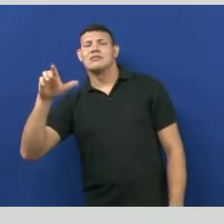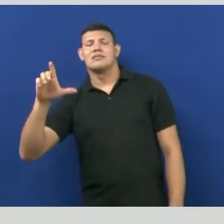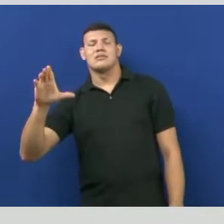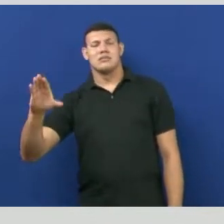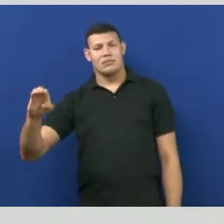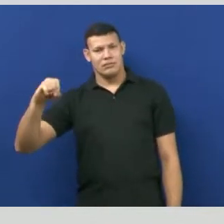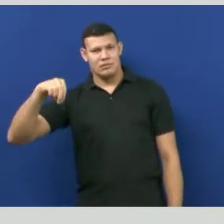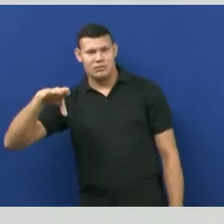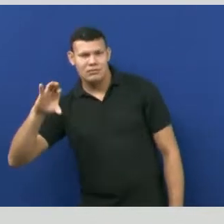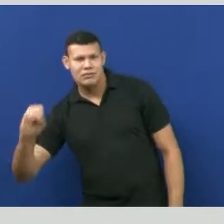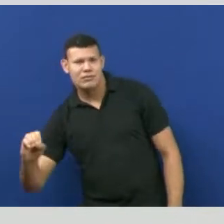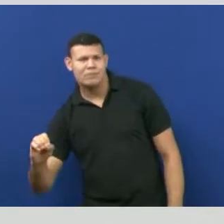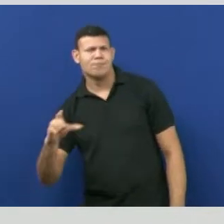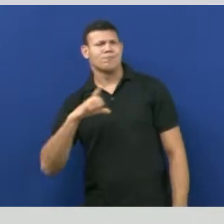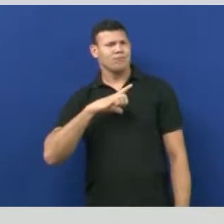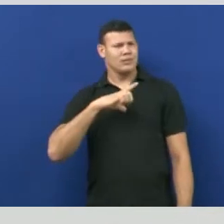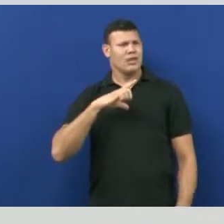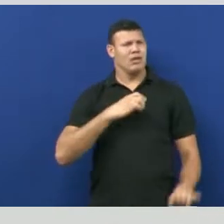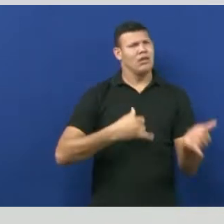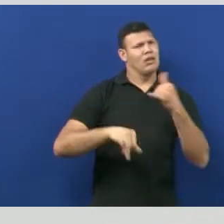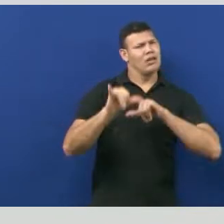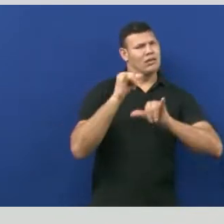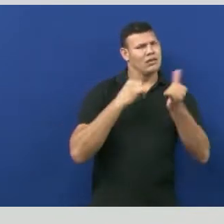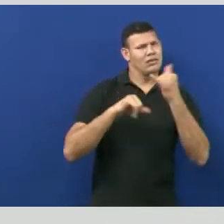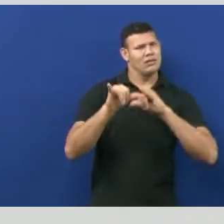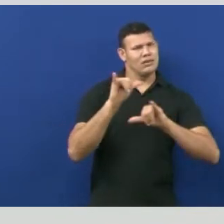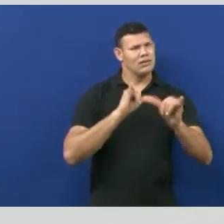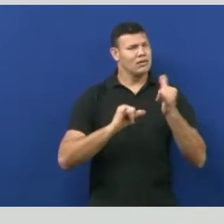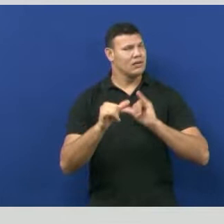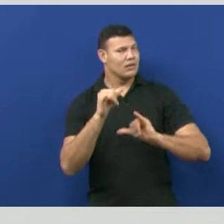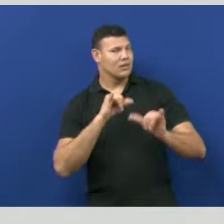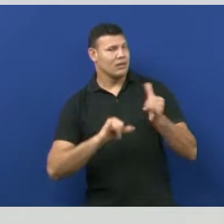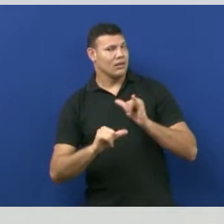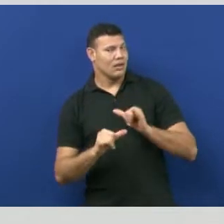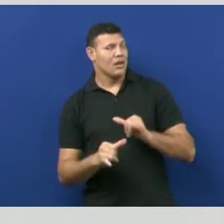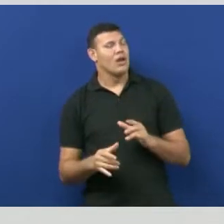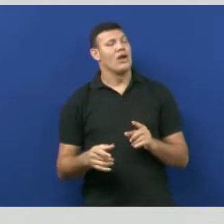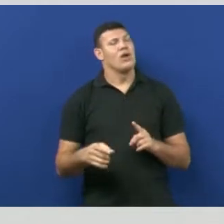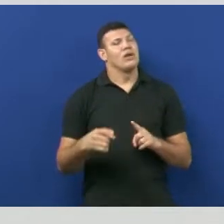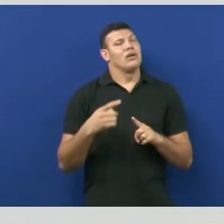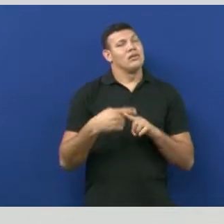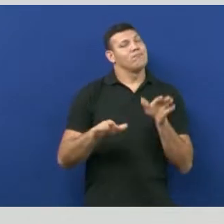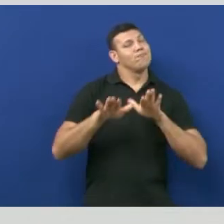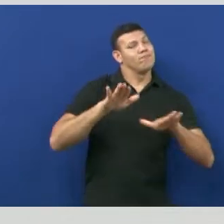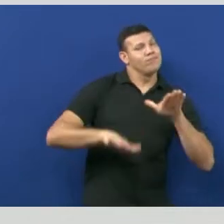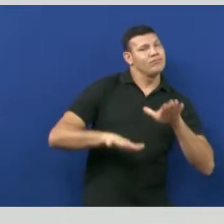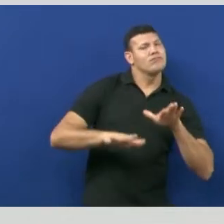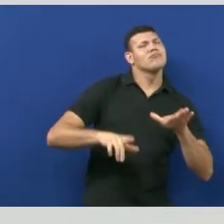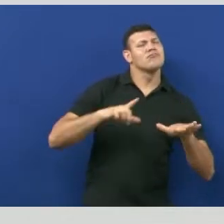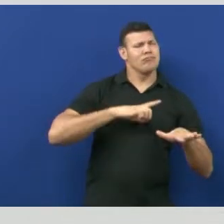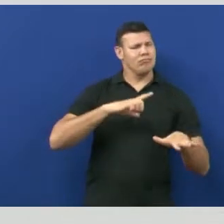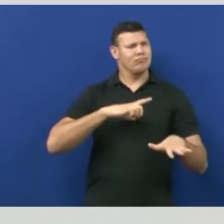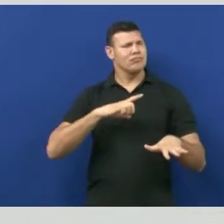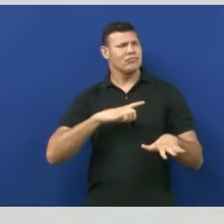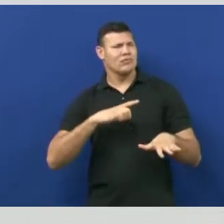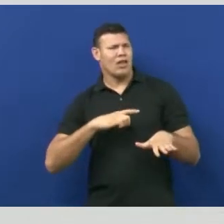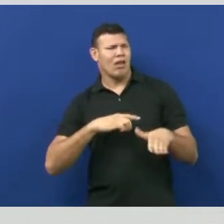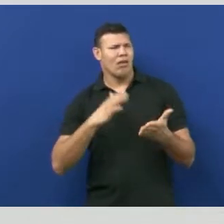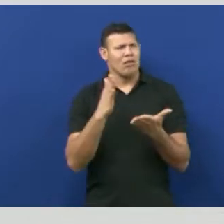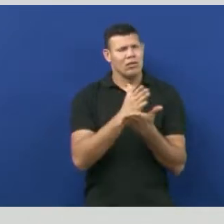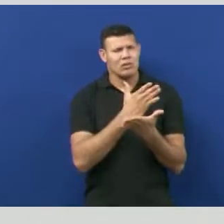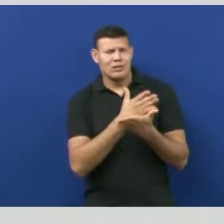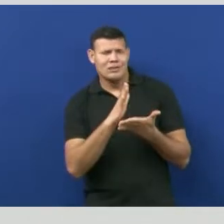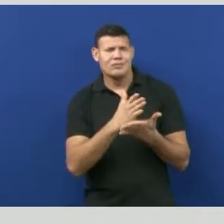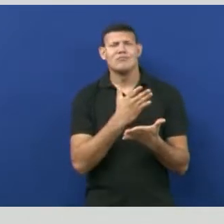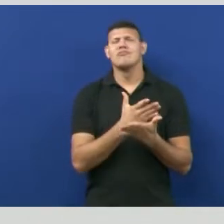substâncias orgânicas, mas isso não quer dizer que ele também não esteja presente, às vezes, nas substâncias